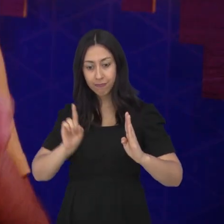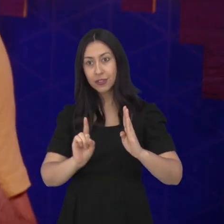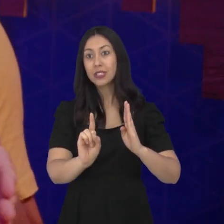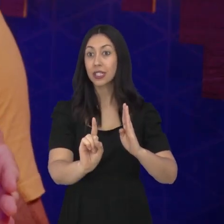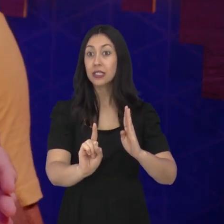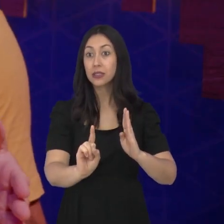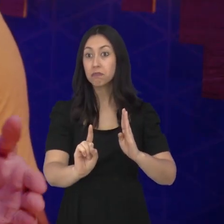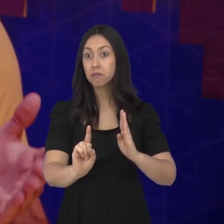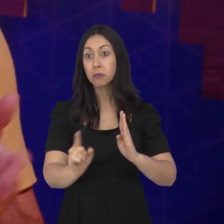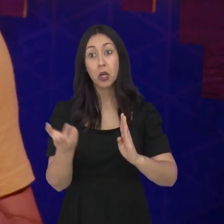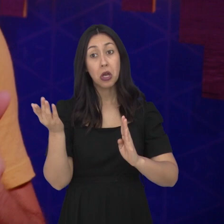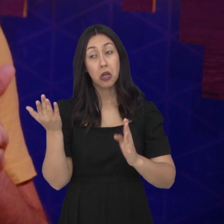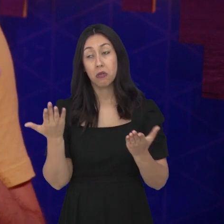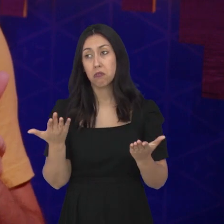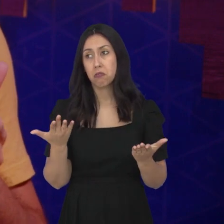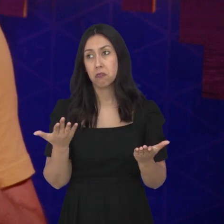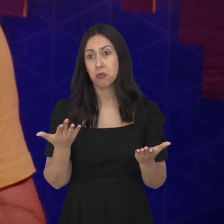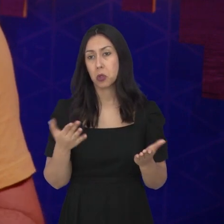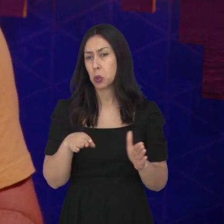prédios religiosos ou